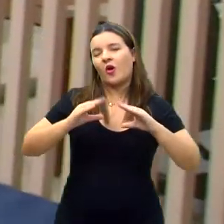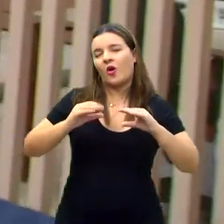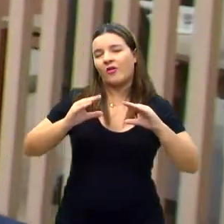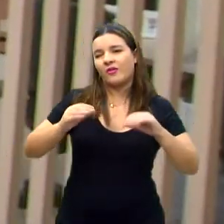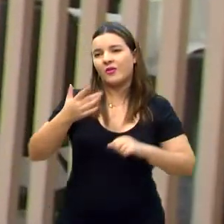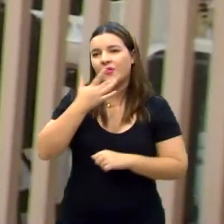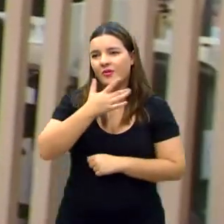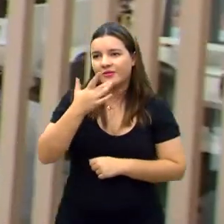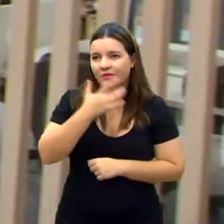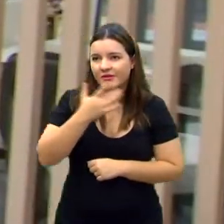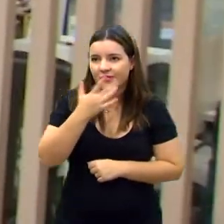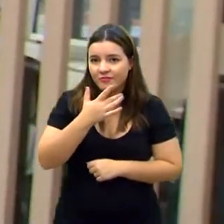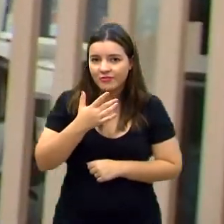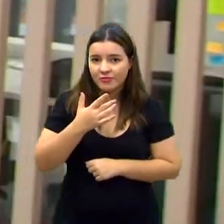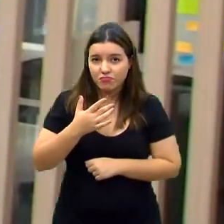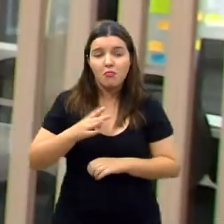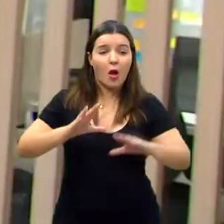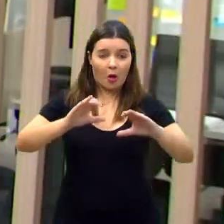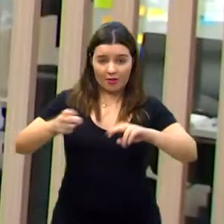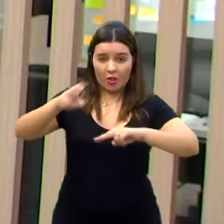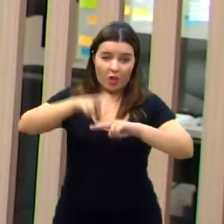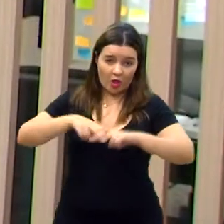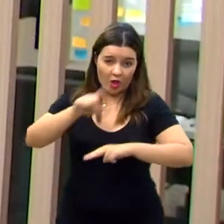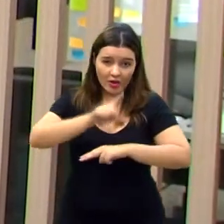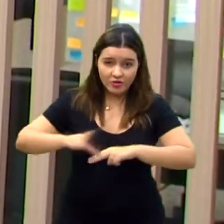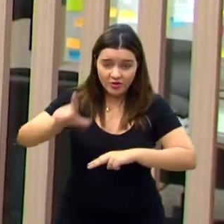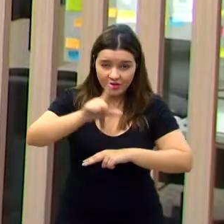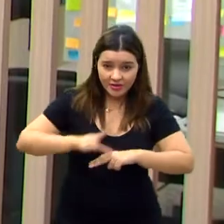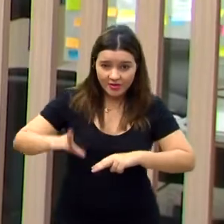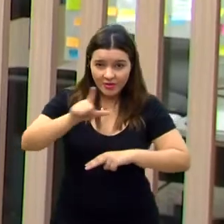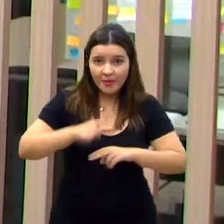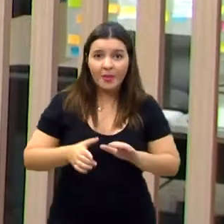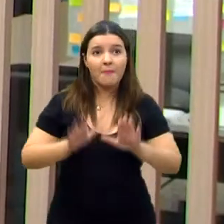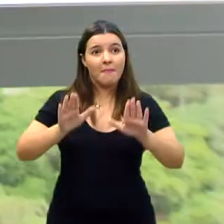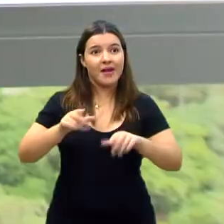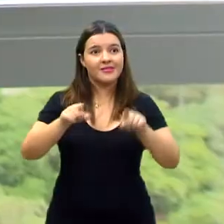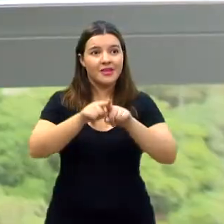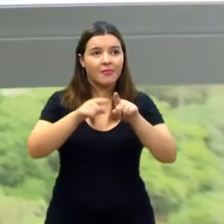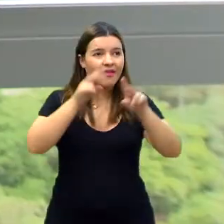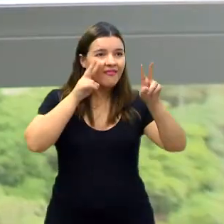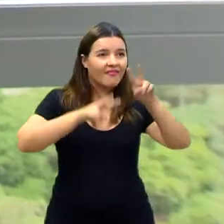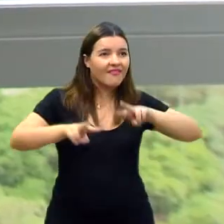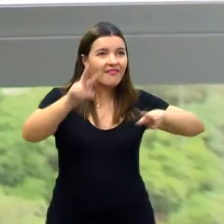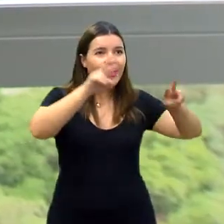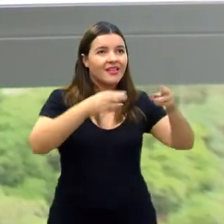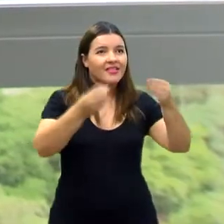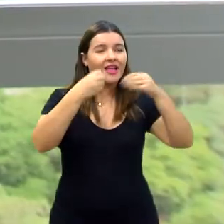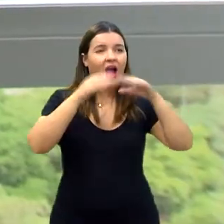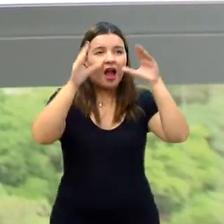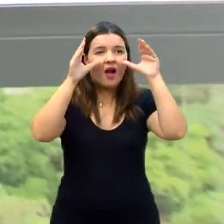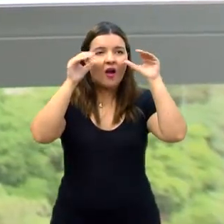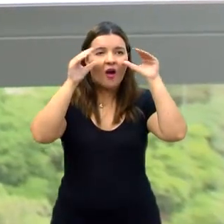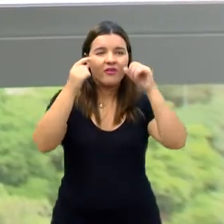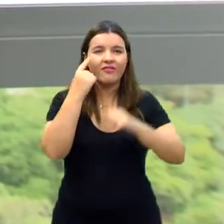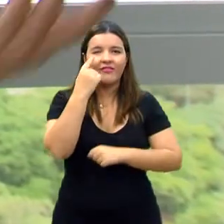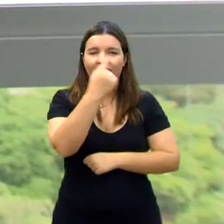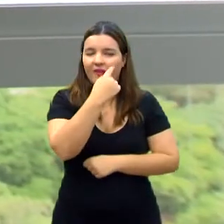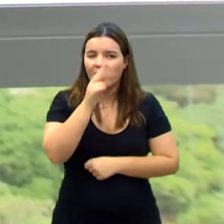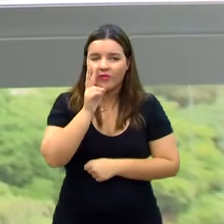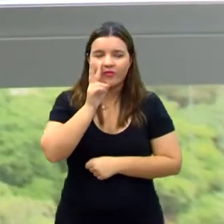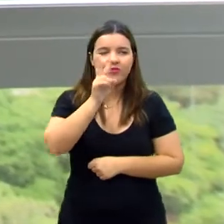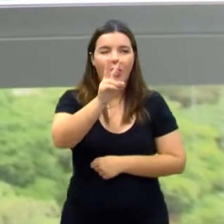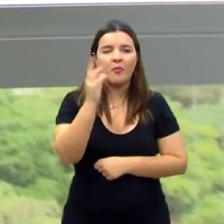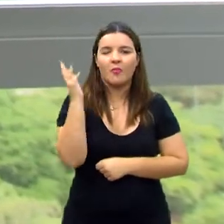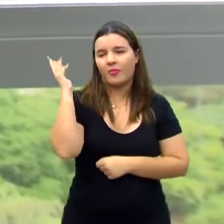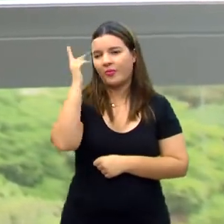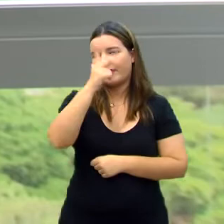ambiente confortável que pode ser desde assim do conforto físico ergonômico estético é e